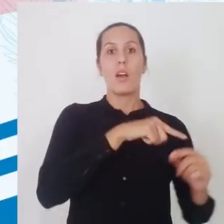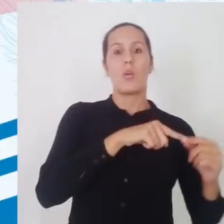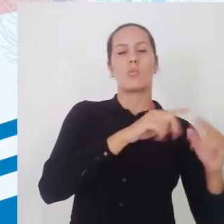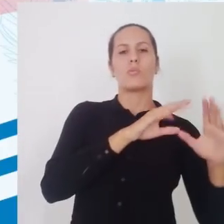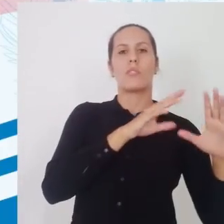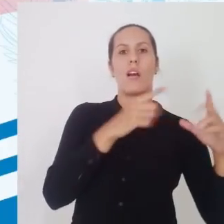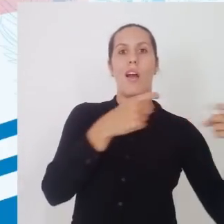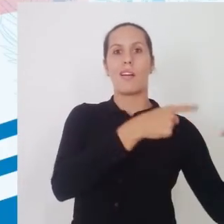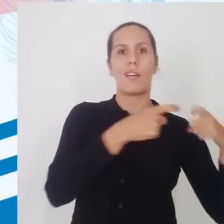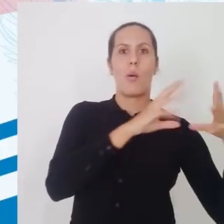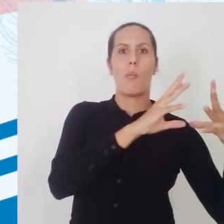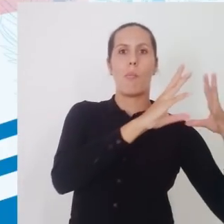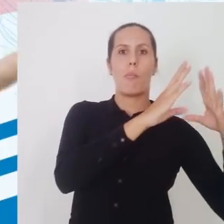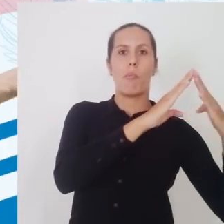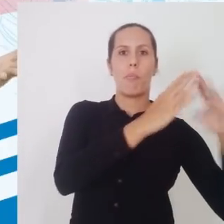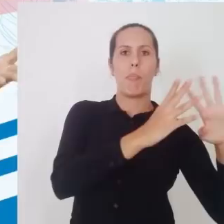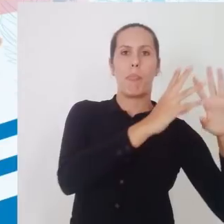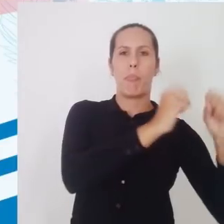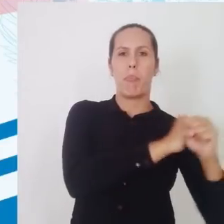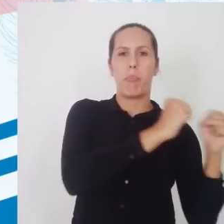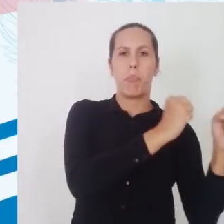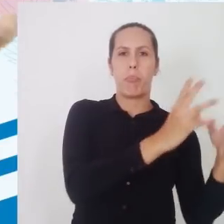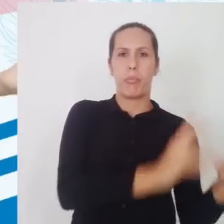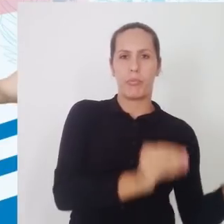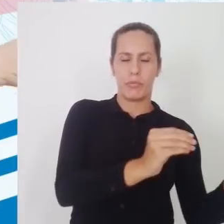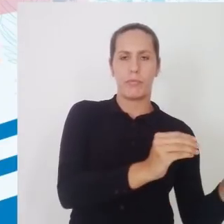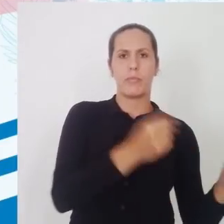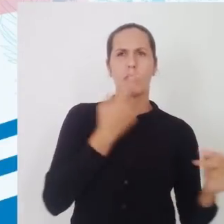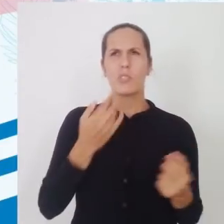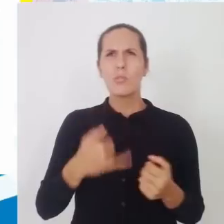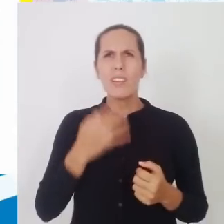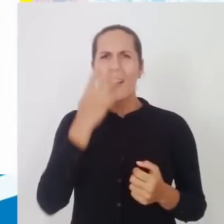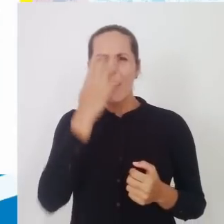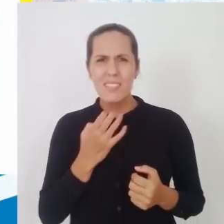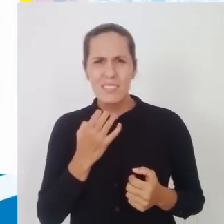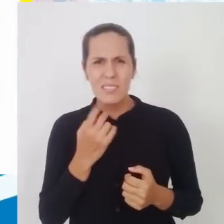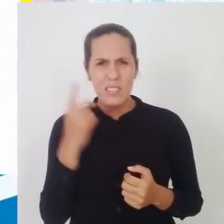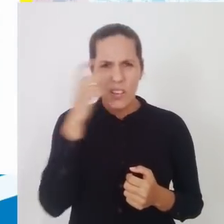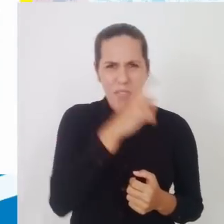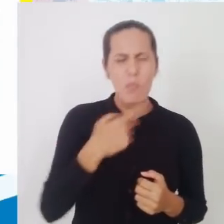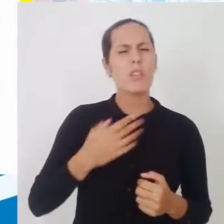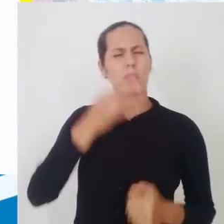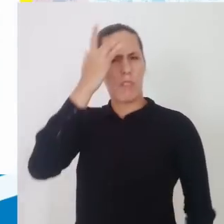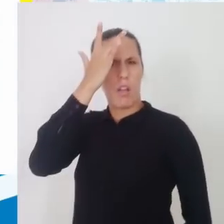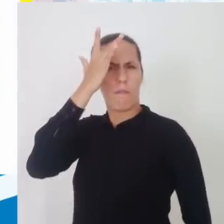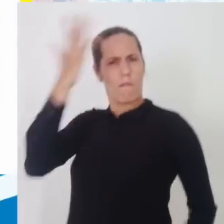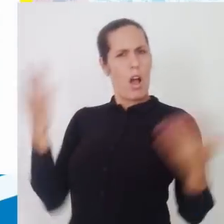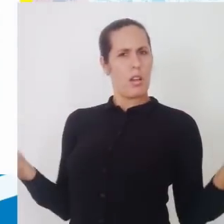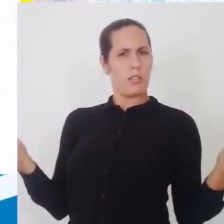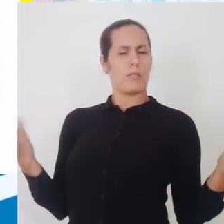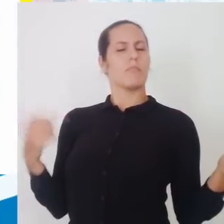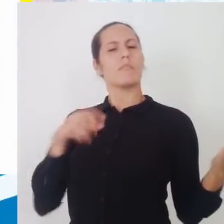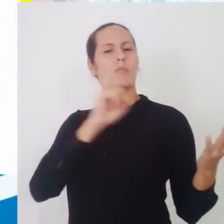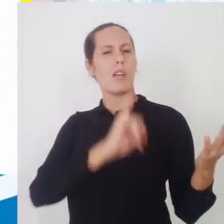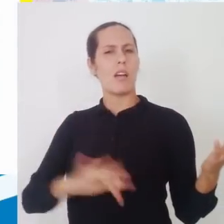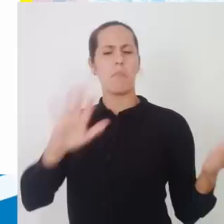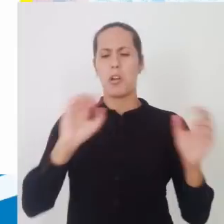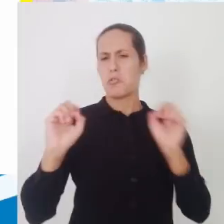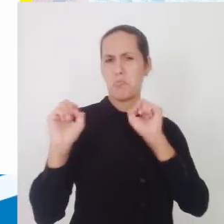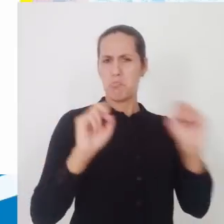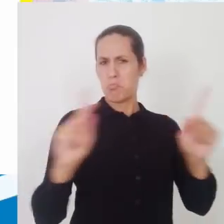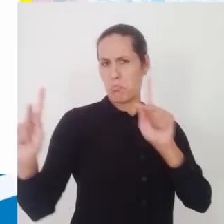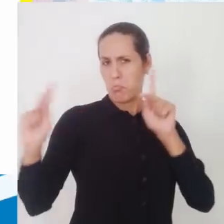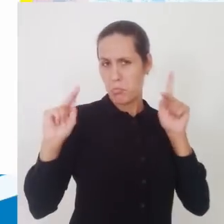linda e luxuosa e a outra metade que é devastada pela guerra. Tá, Raíssa, posso ser sincero? Você disse que isso daí